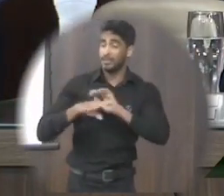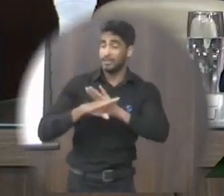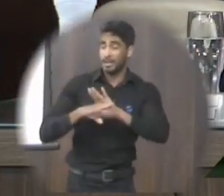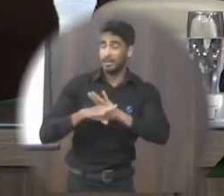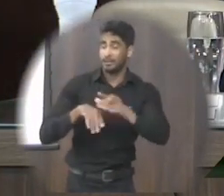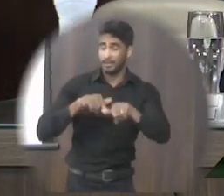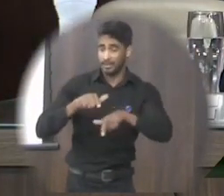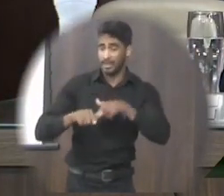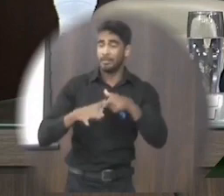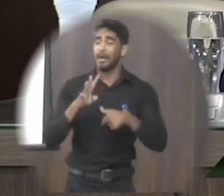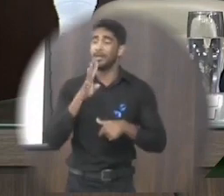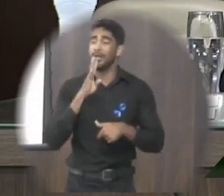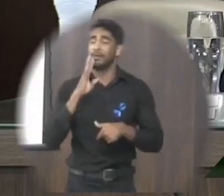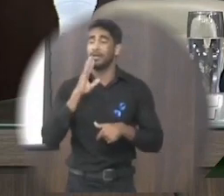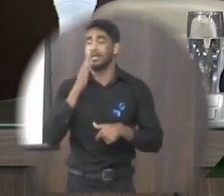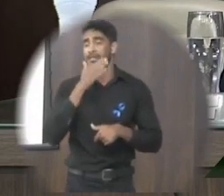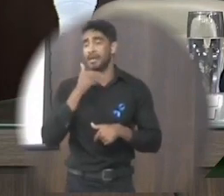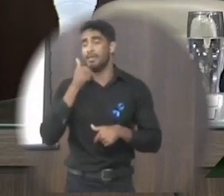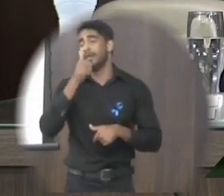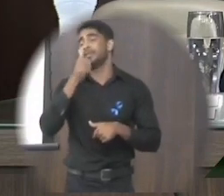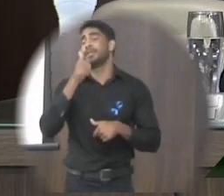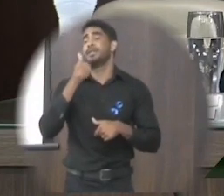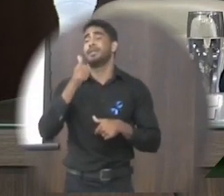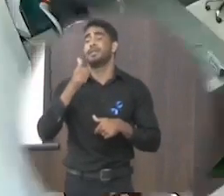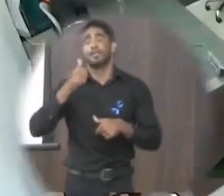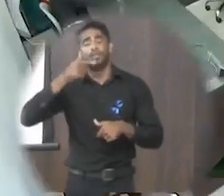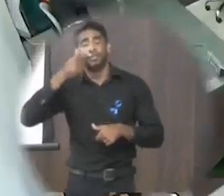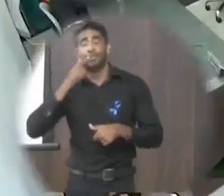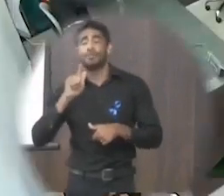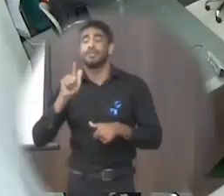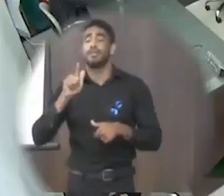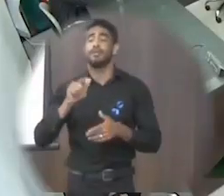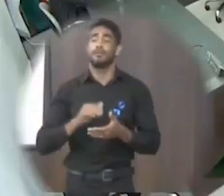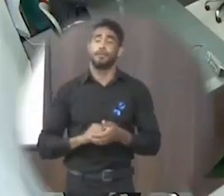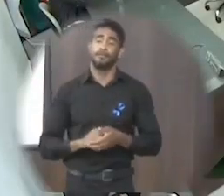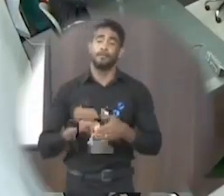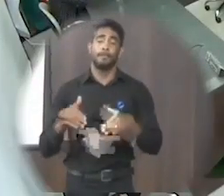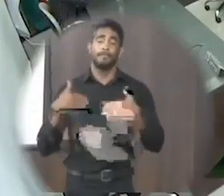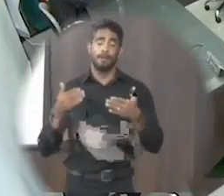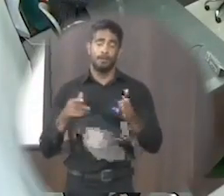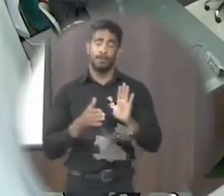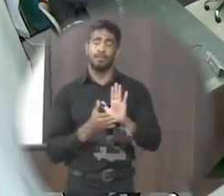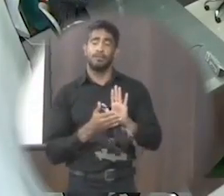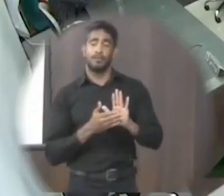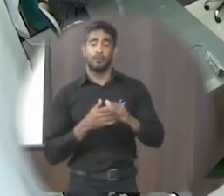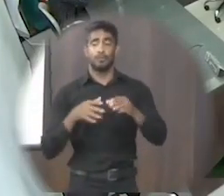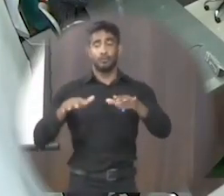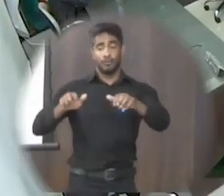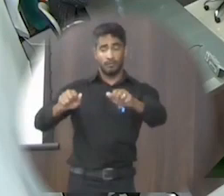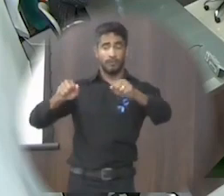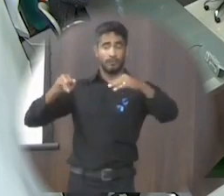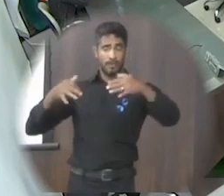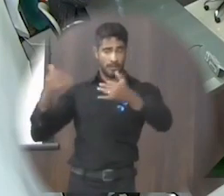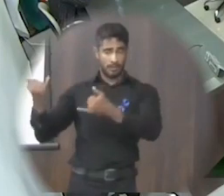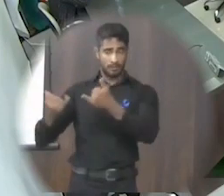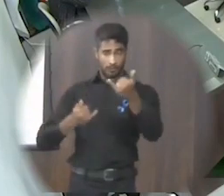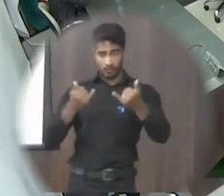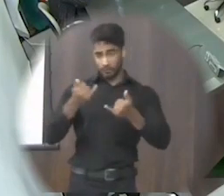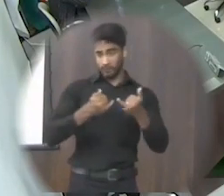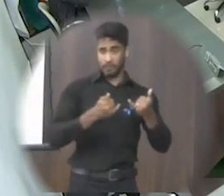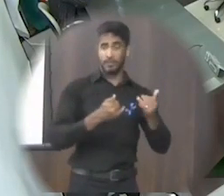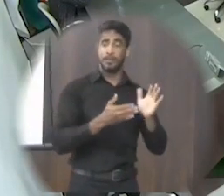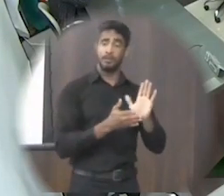serviço, reconhece as melhorias até aqui conquistadas. Ante ao exposto, ouvido o plenário e atendidas as formalidades de